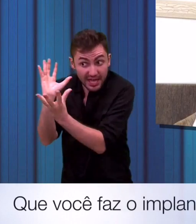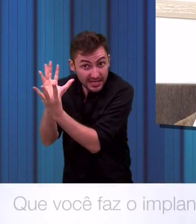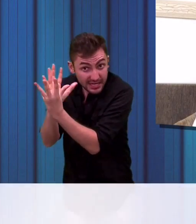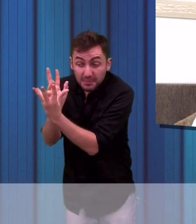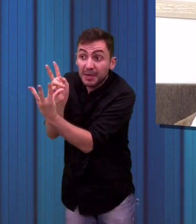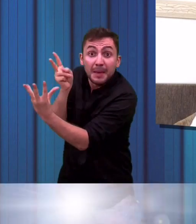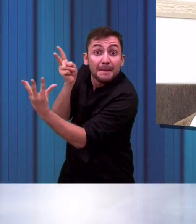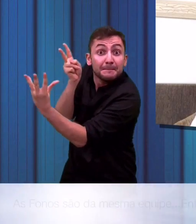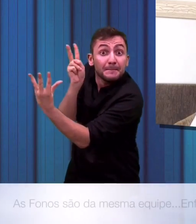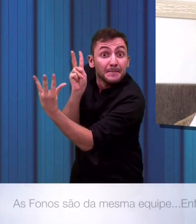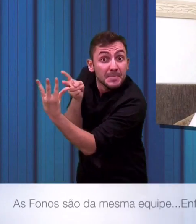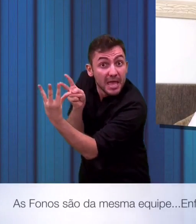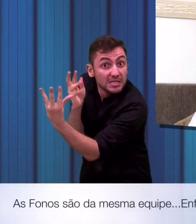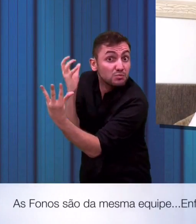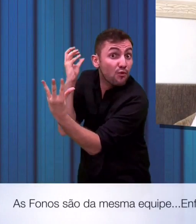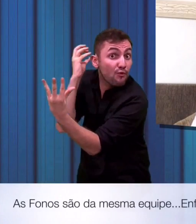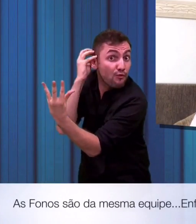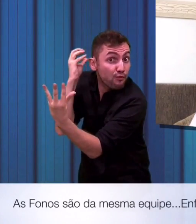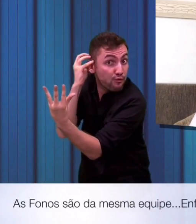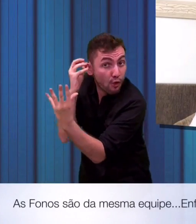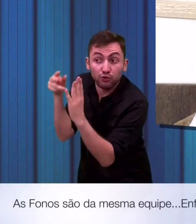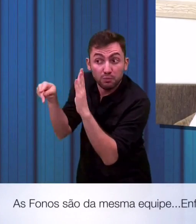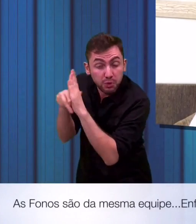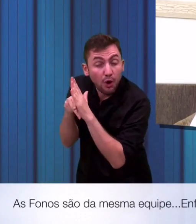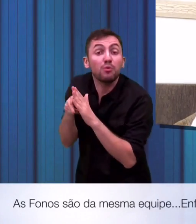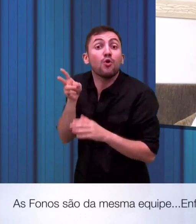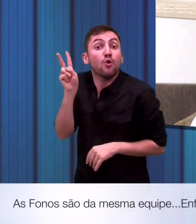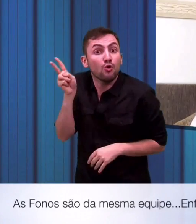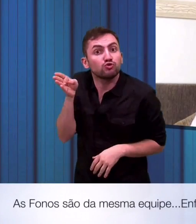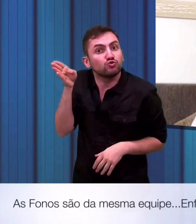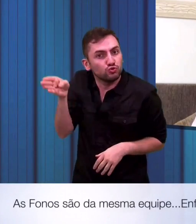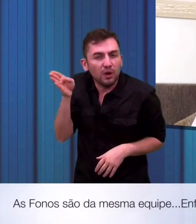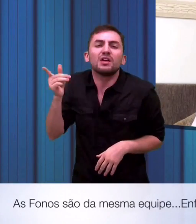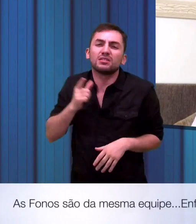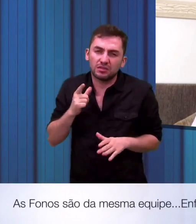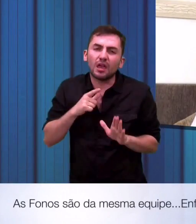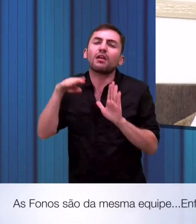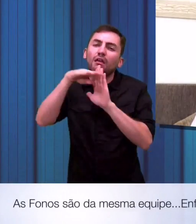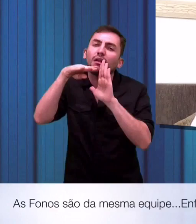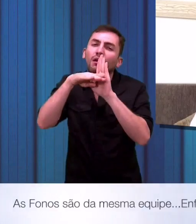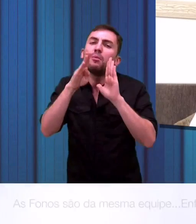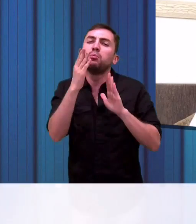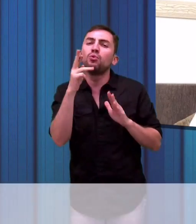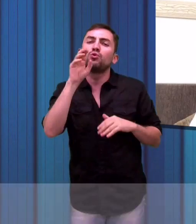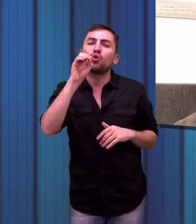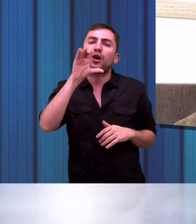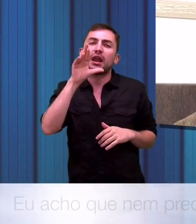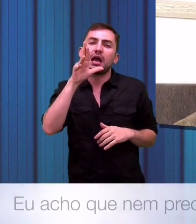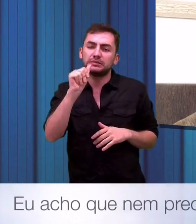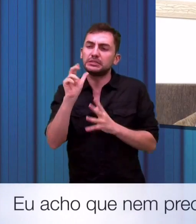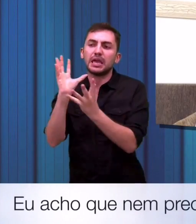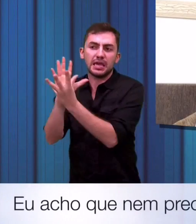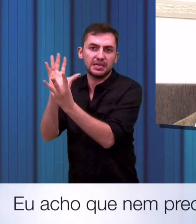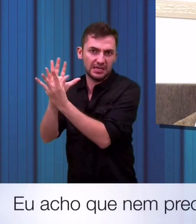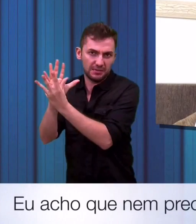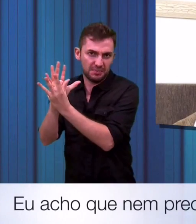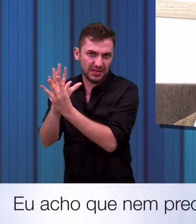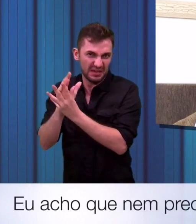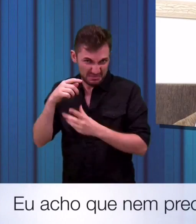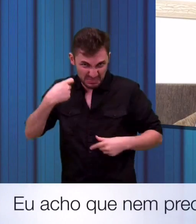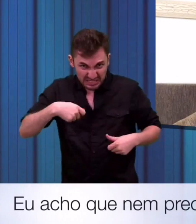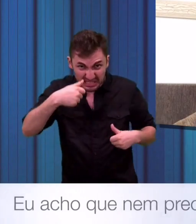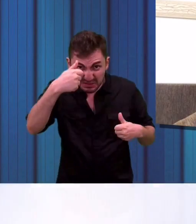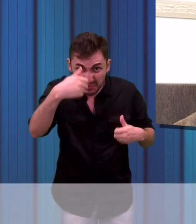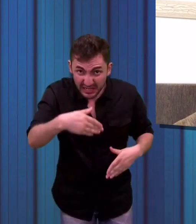com uma equipe, as fonos têm que ser com aquela equipe, enfim, tem toda uma burocracia em questão de equipe. Eu acho que eu nem